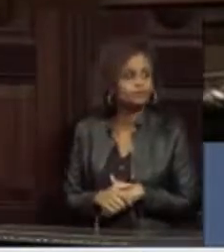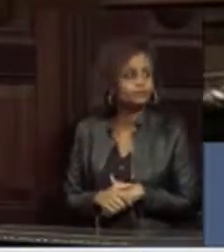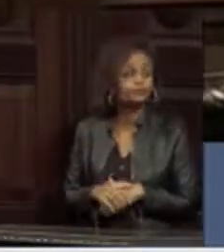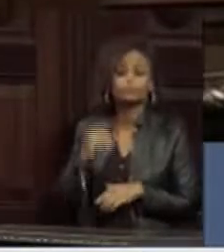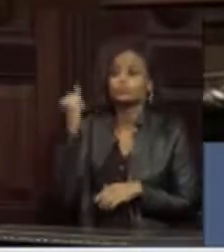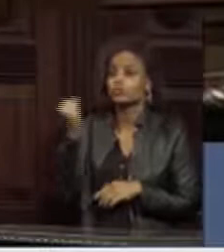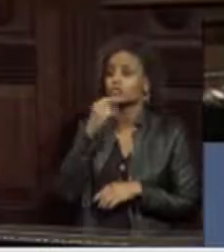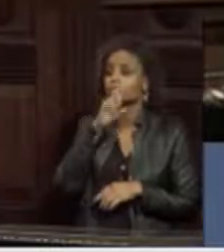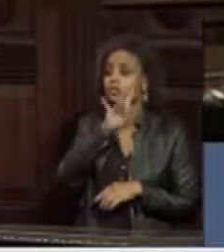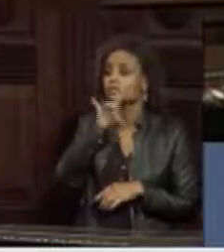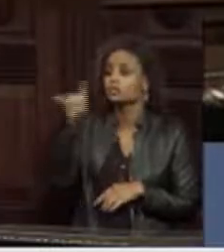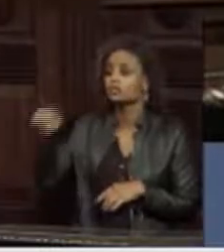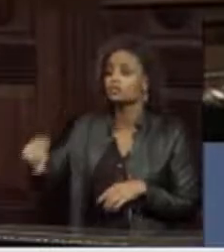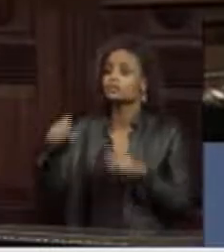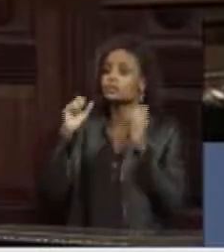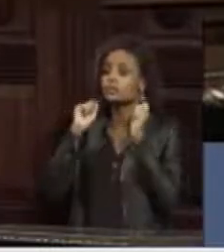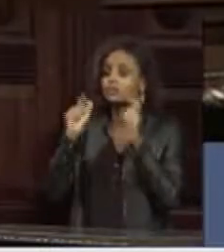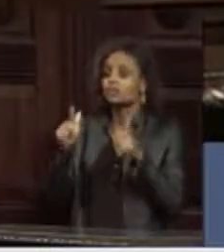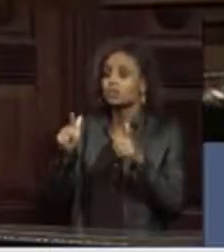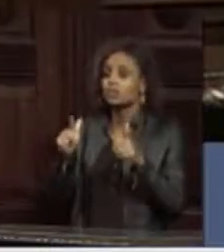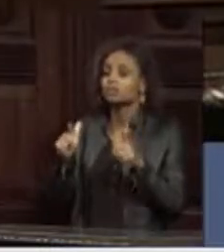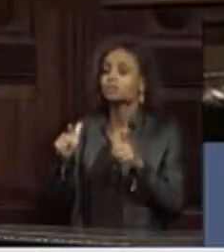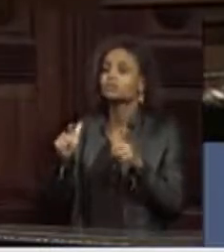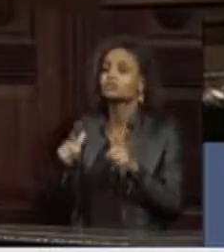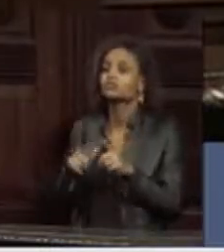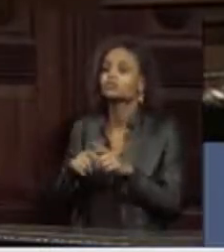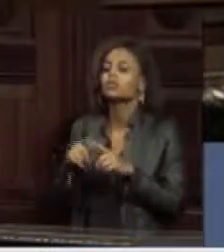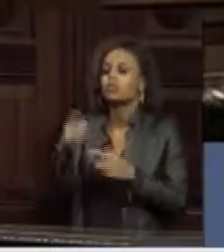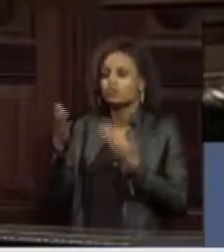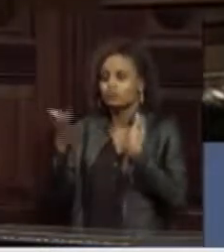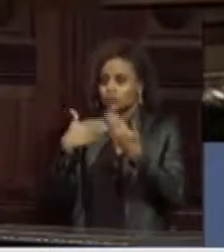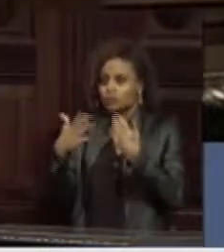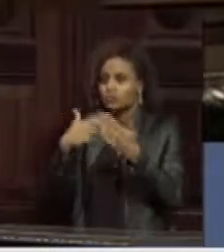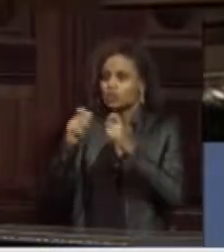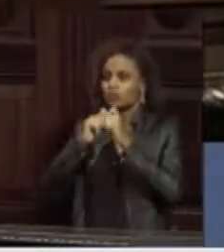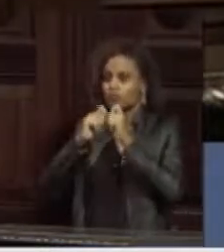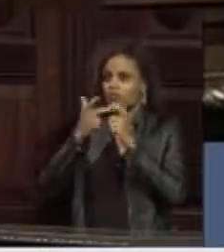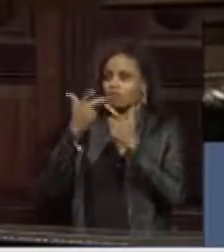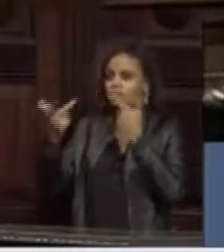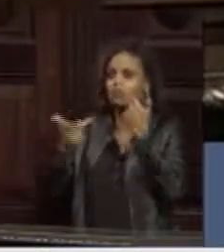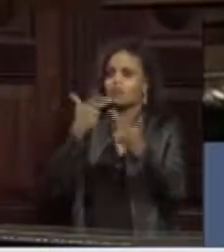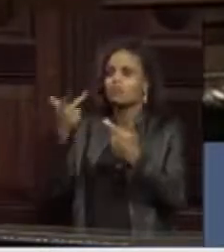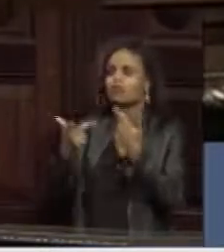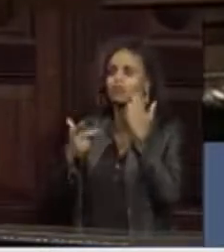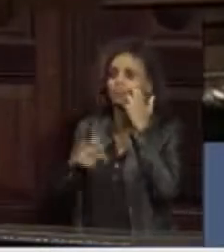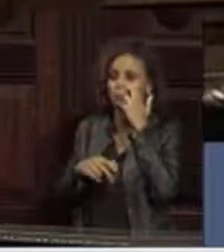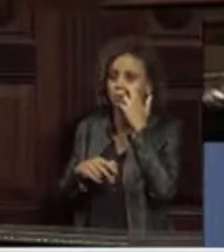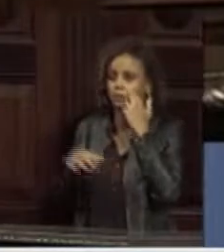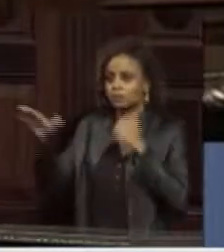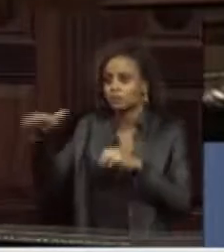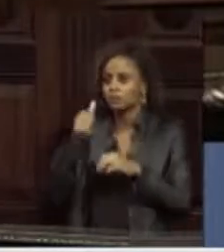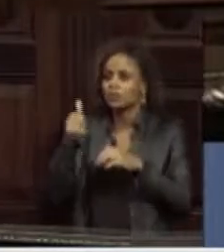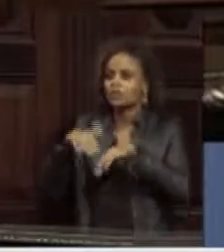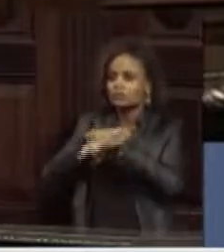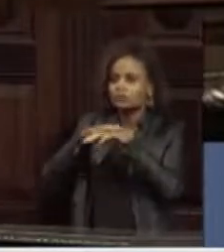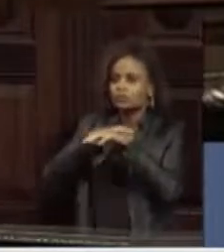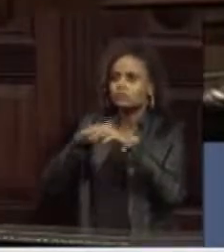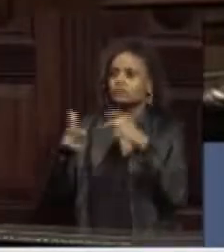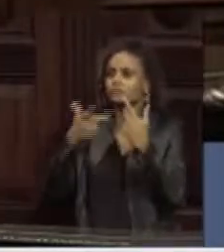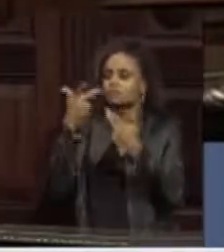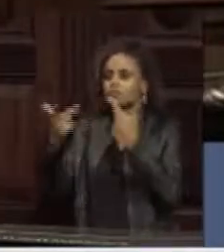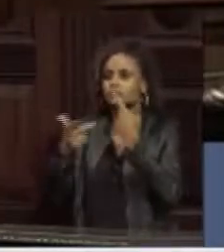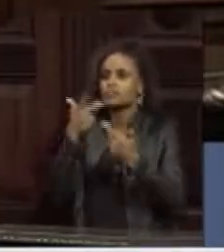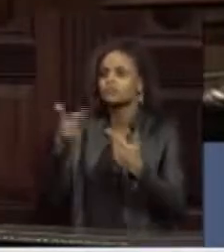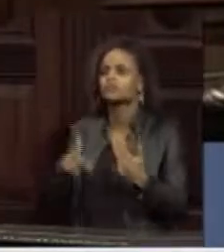parlamento ser o fórum desse debate, puxar essa discussão, atrair os